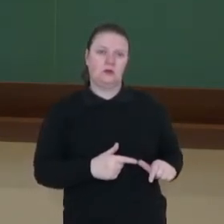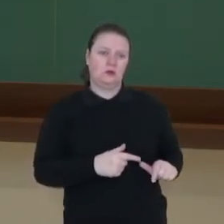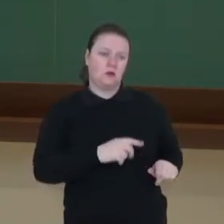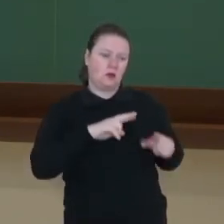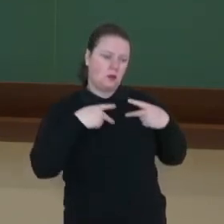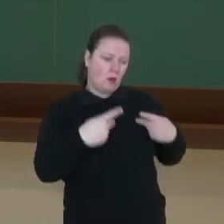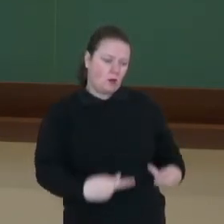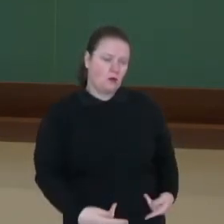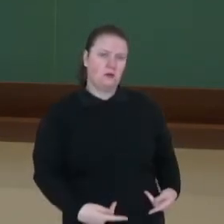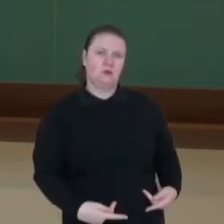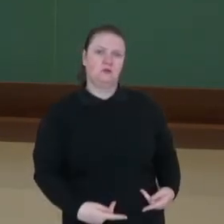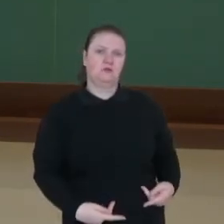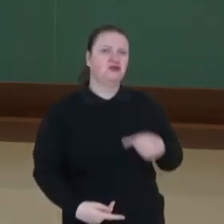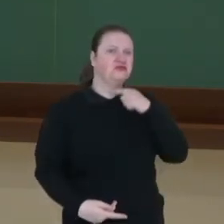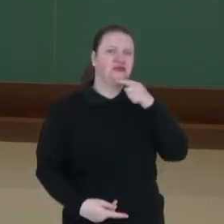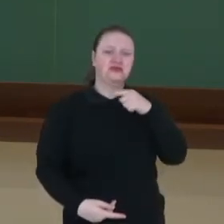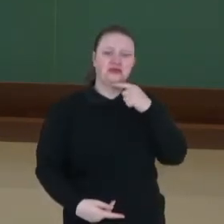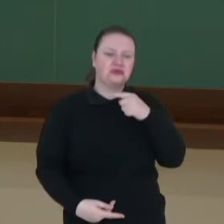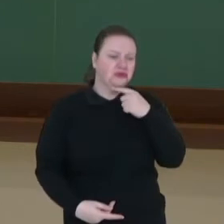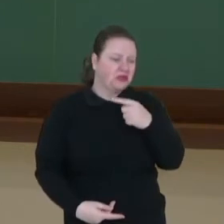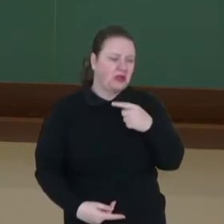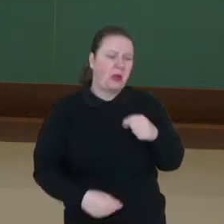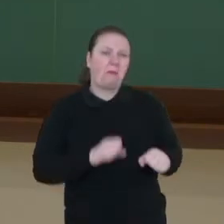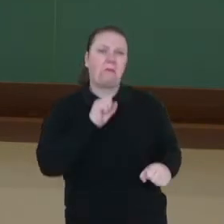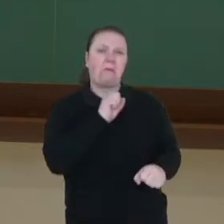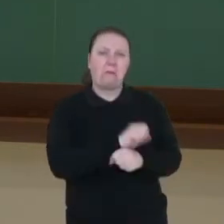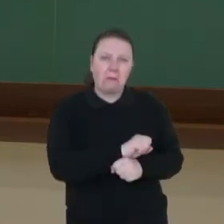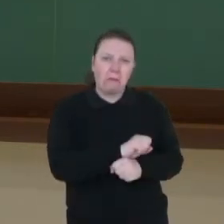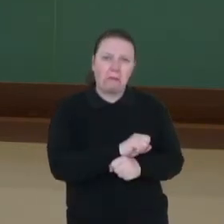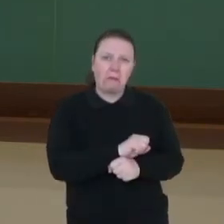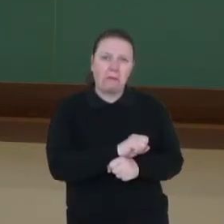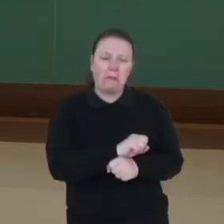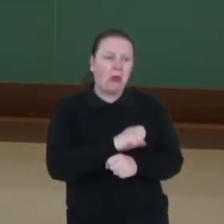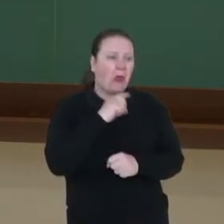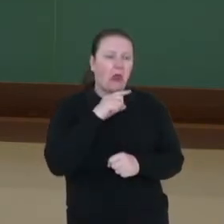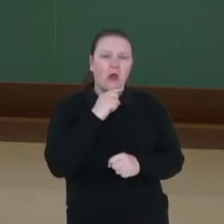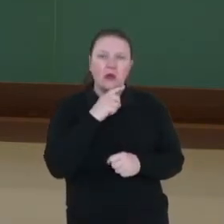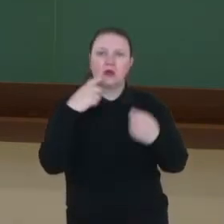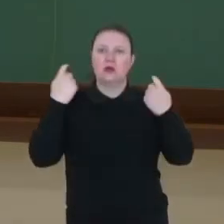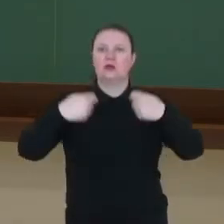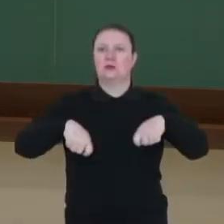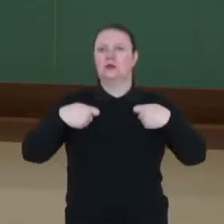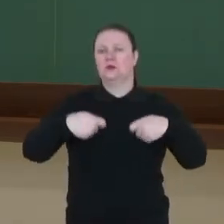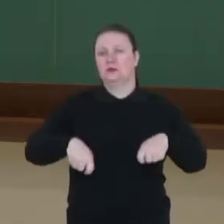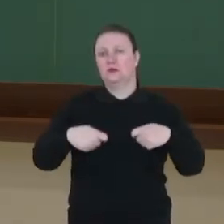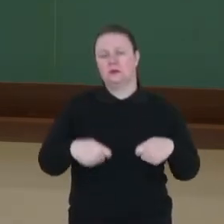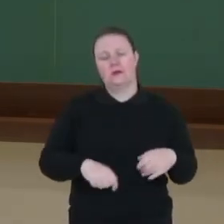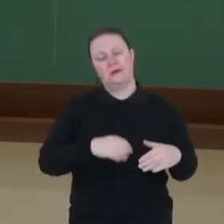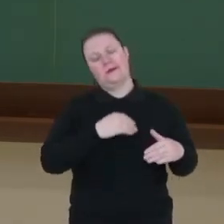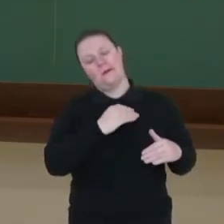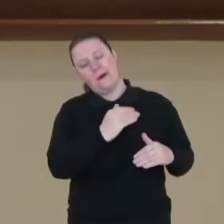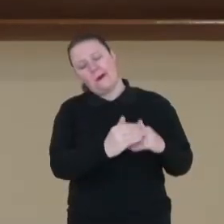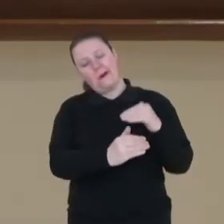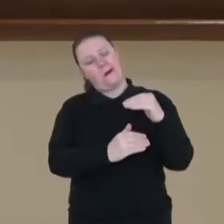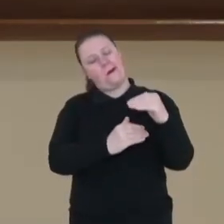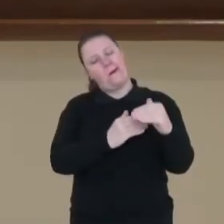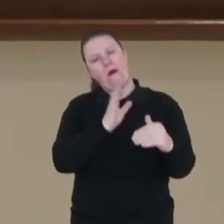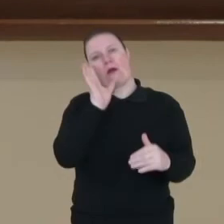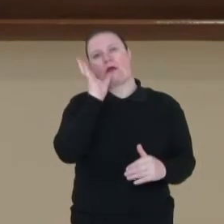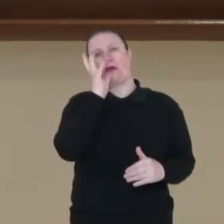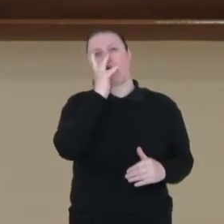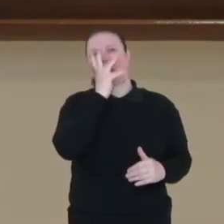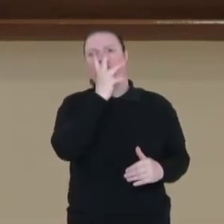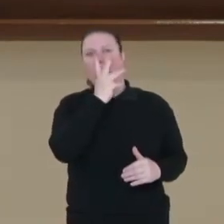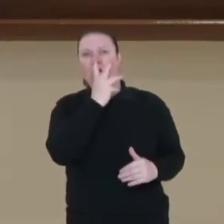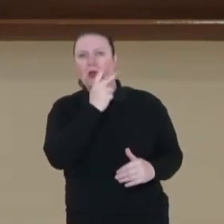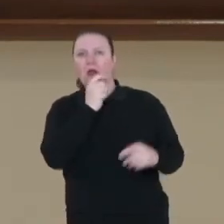segundo essa teoria, não teriam evoluído. Elas ainda necessitavam passar por um processo mais lento